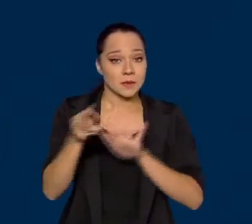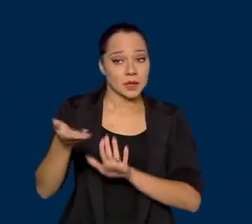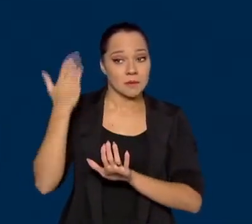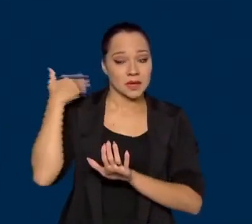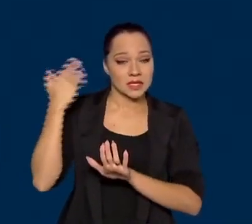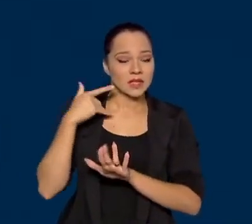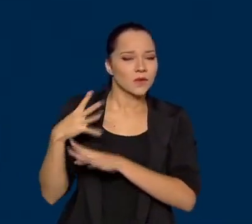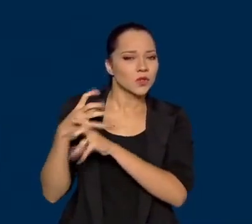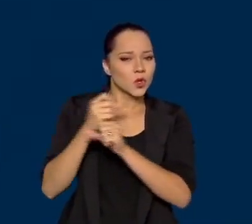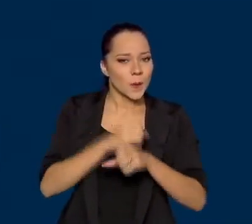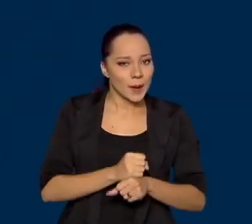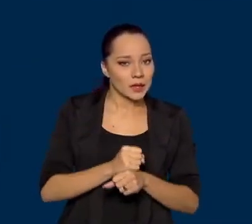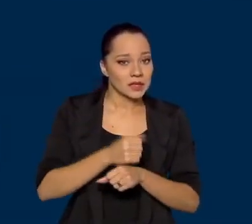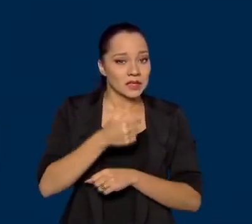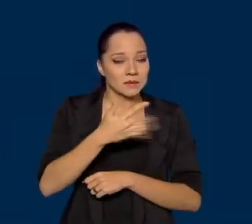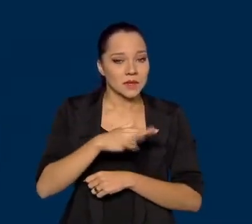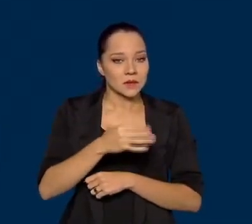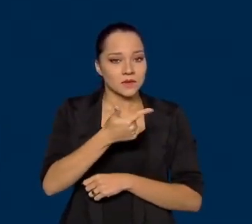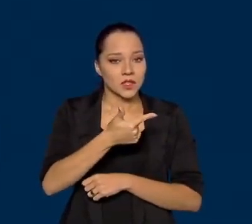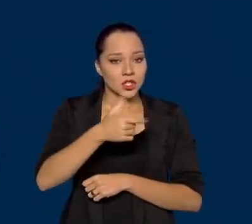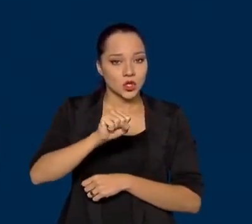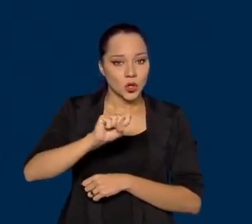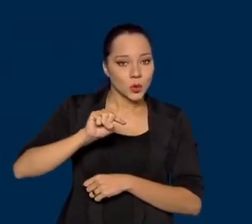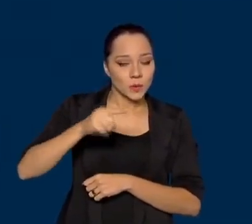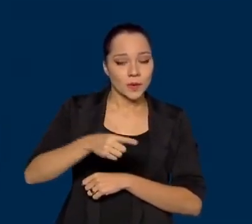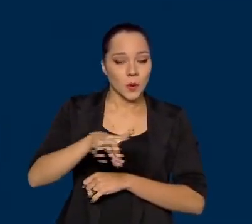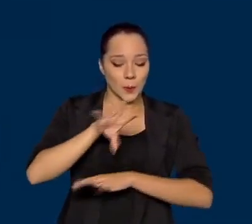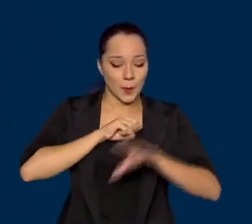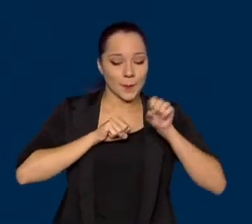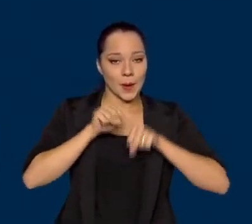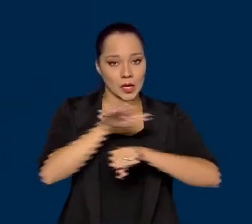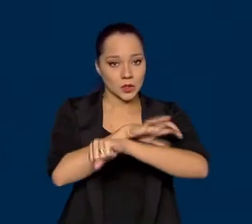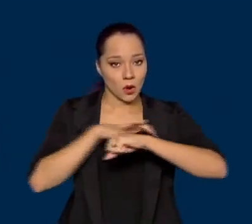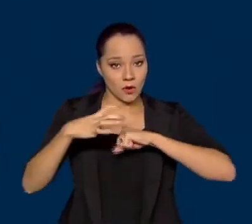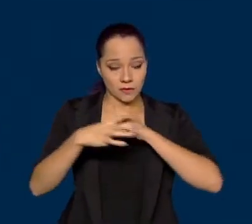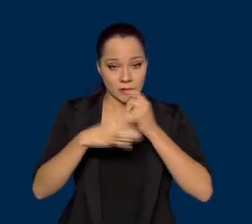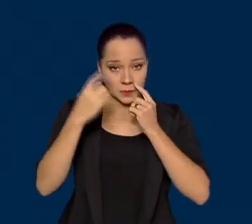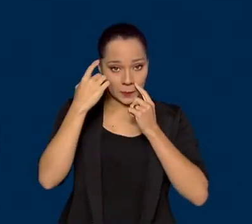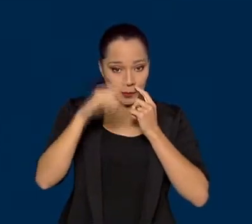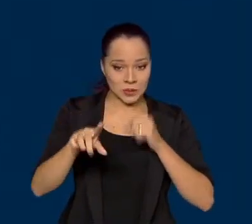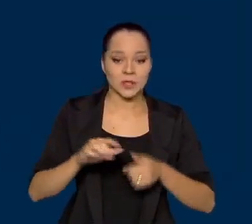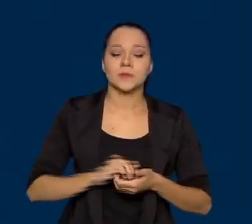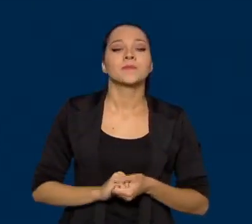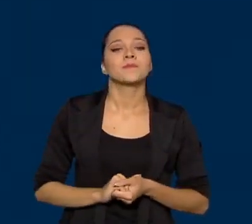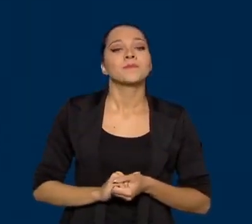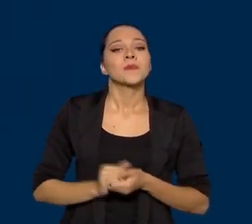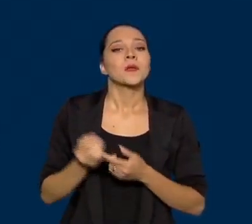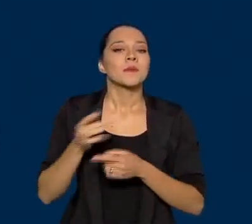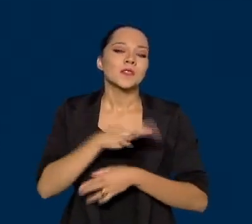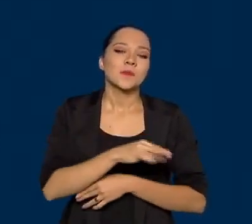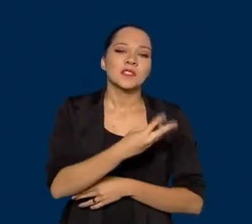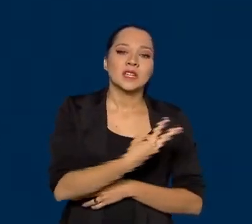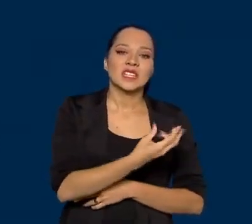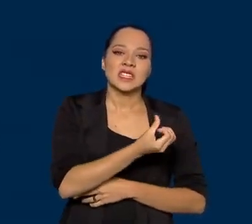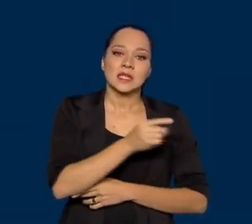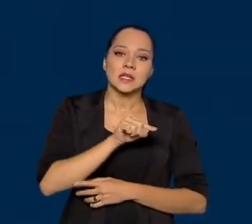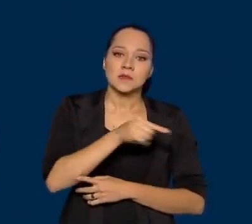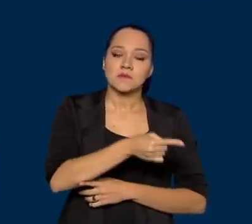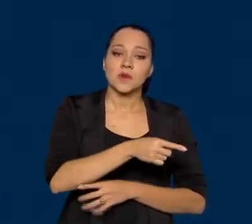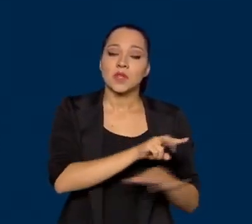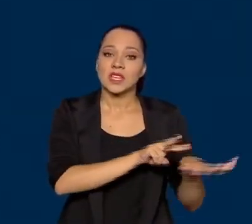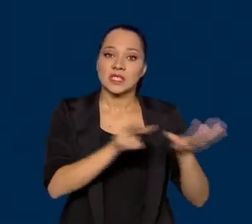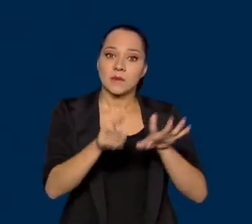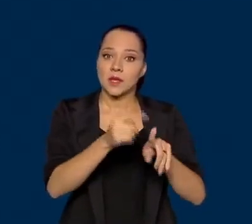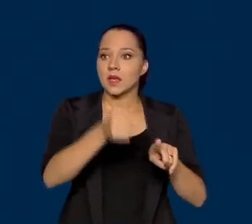foram contabilizados cerca de 28 mil casos de Covid-19 por dia, contra 36 mil na